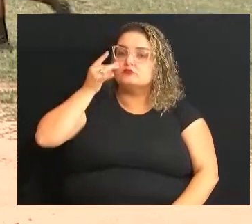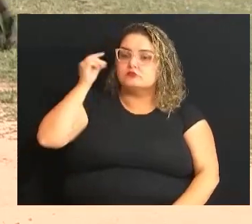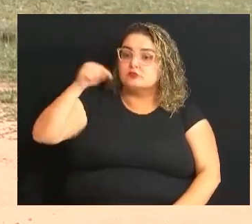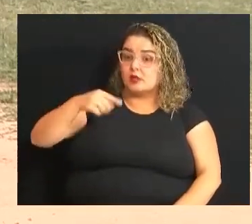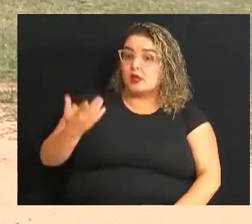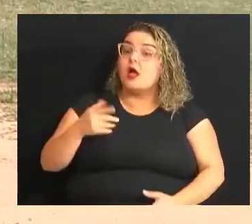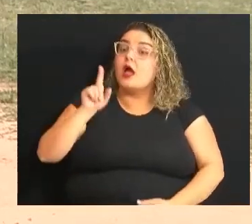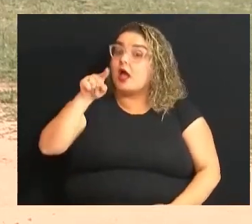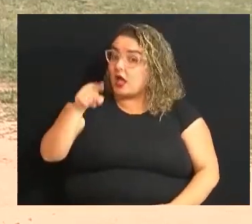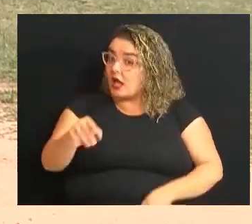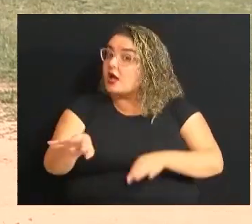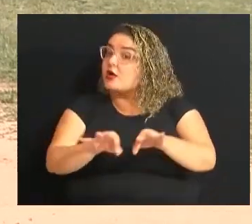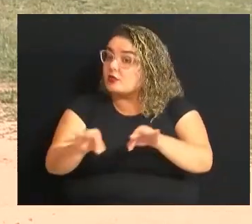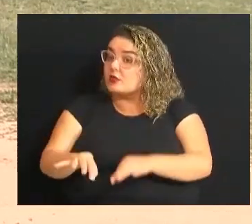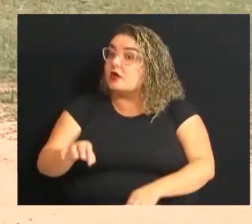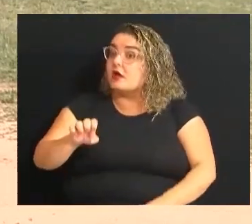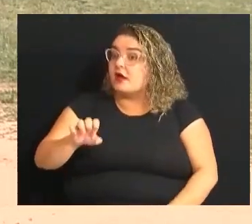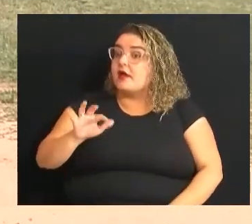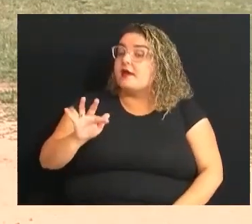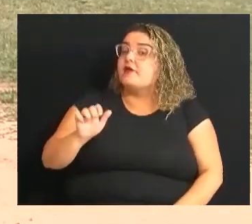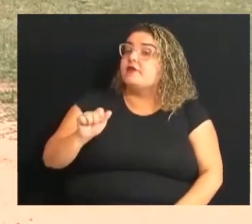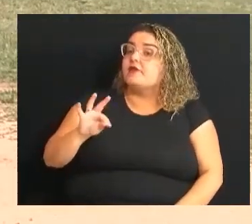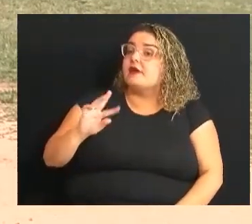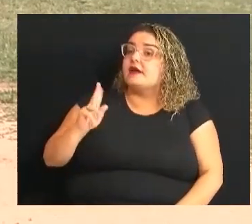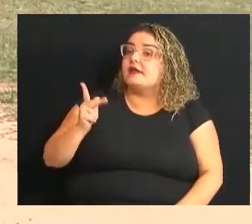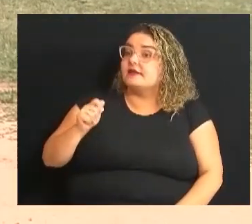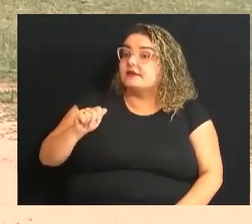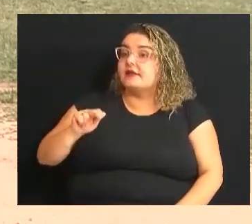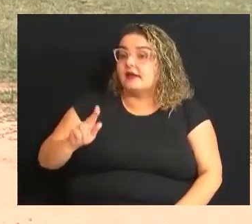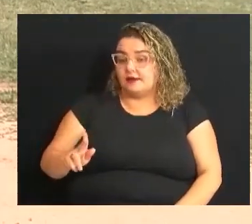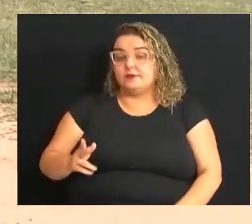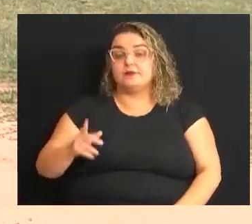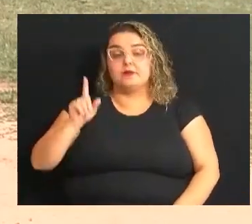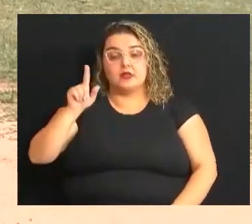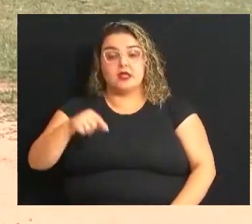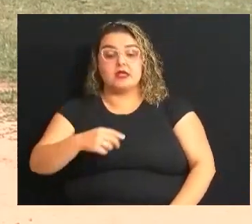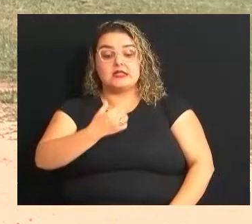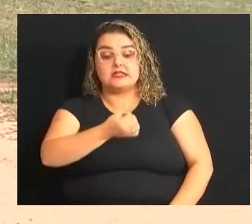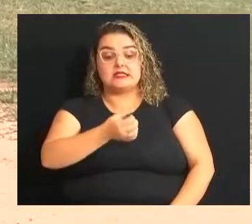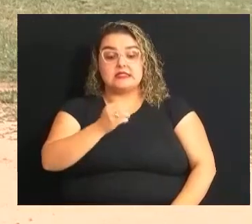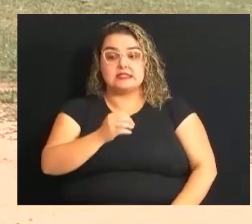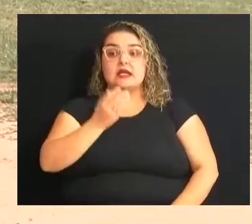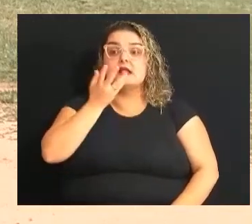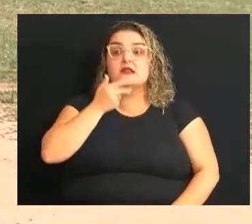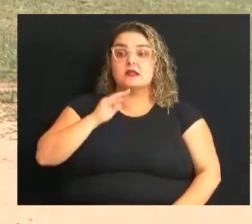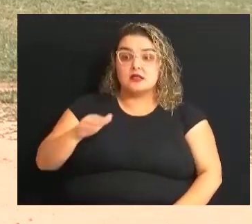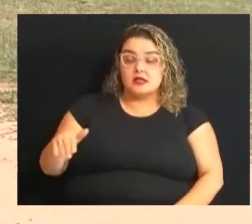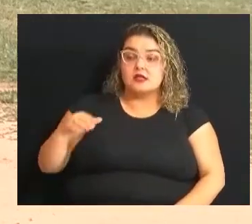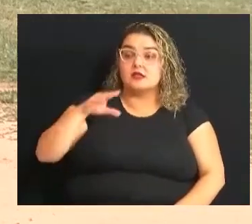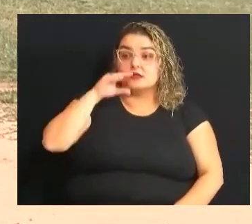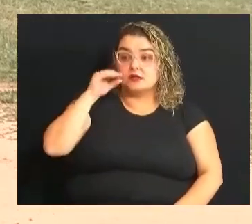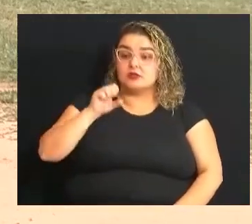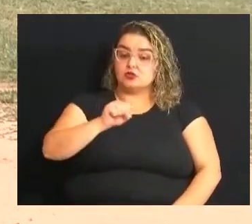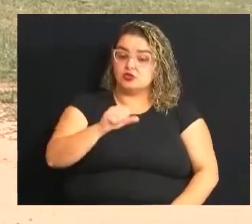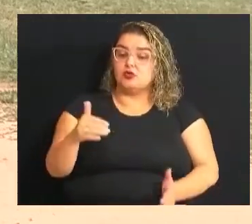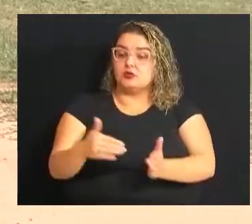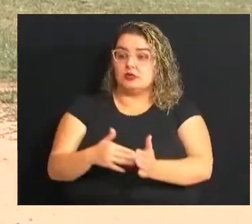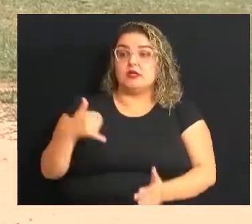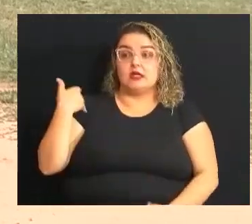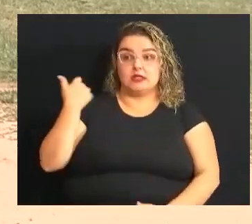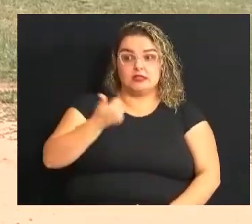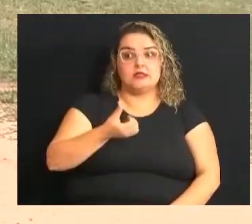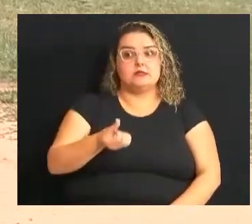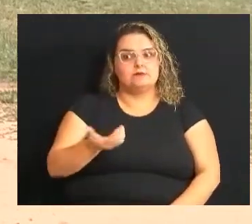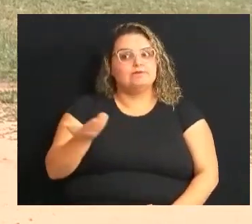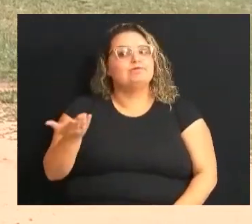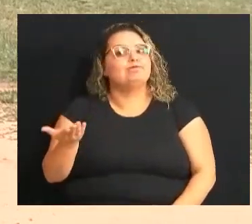projeto Efatá tem 60 crianças e adolescentes entre 8 e 16 anos, que olha só,